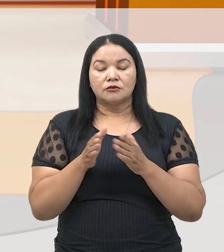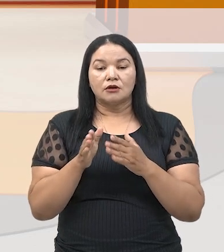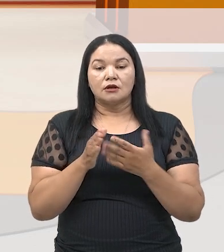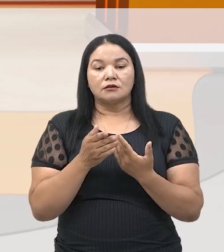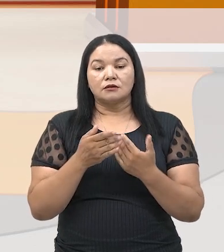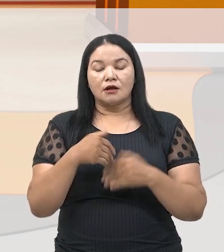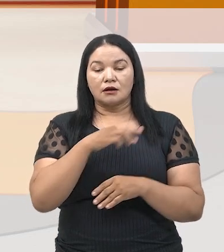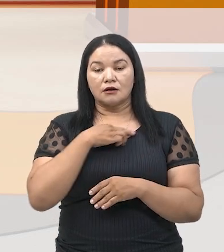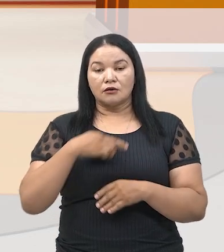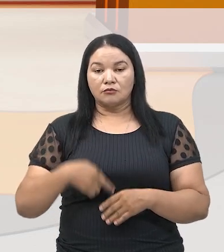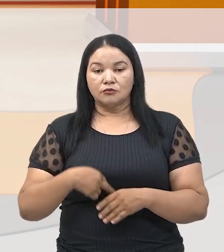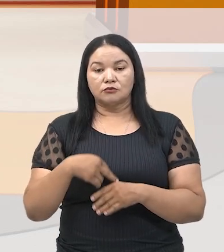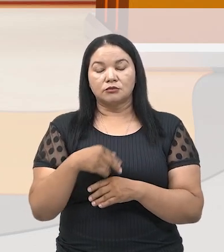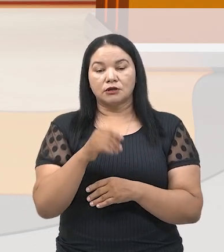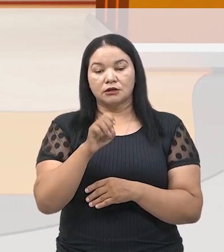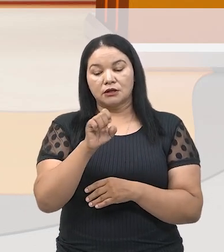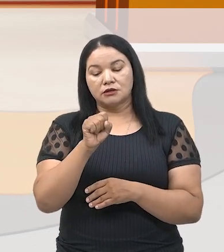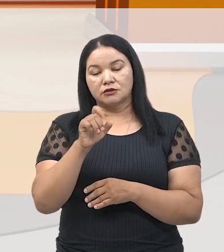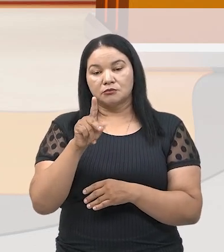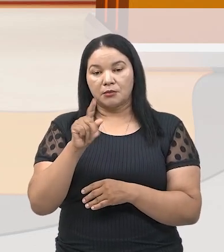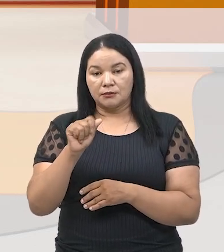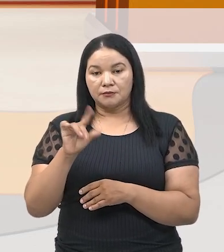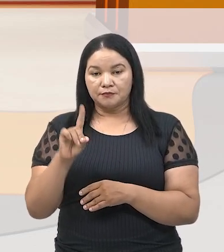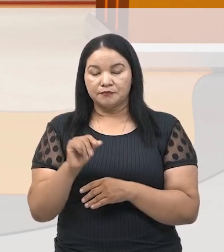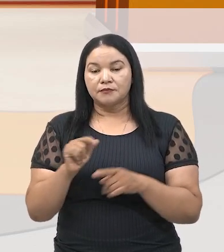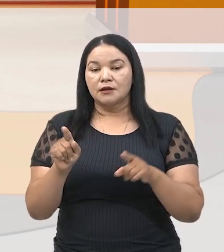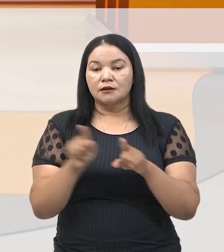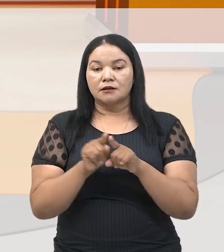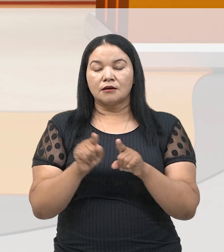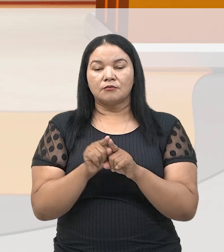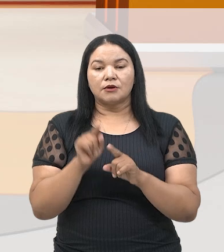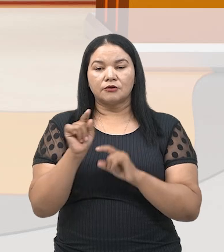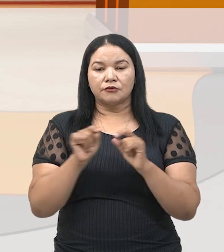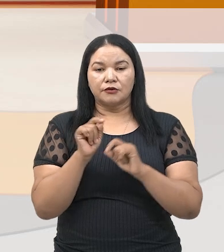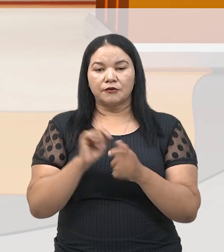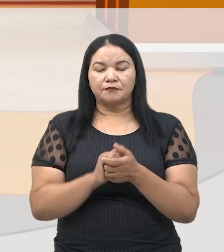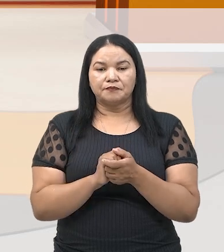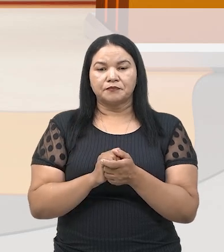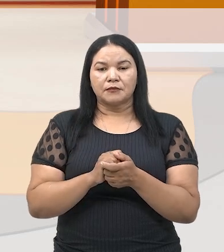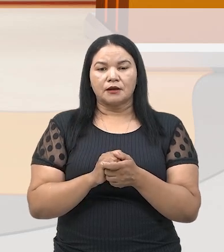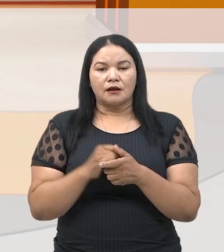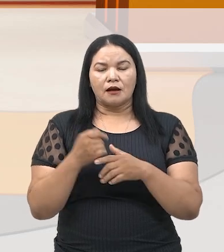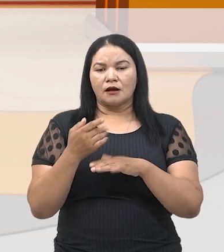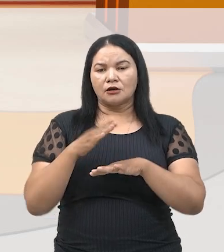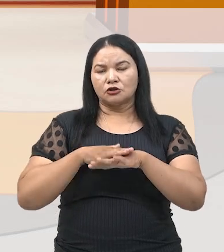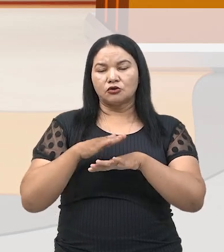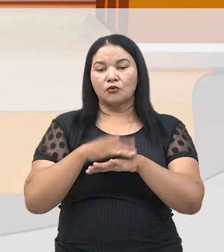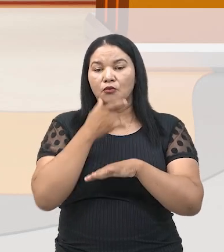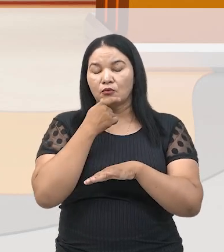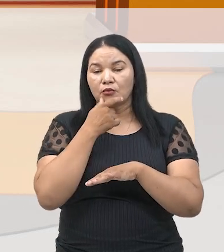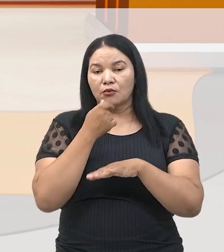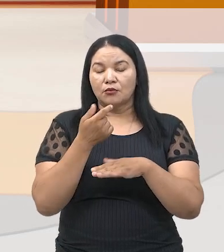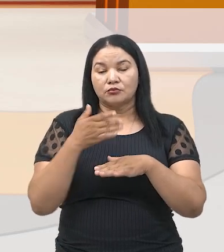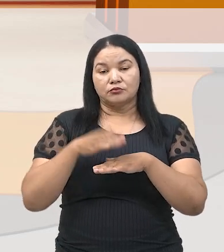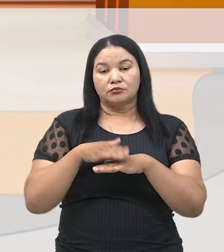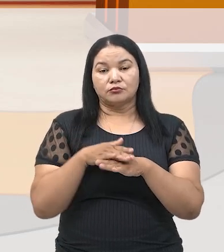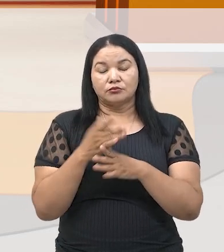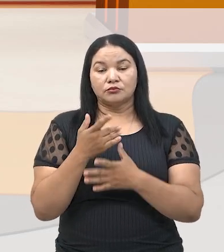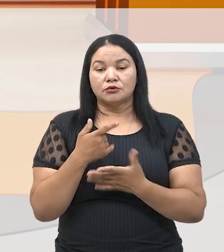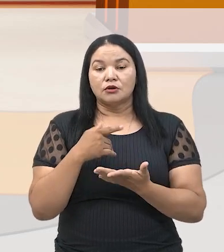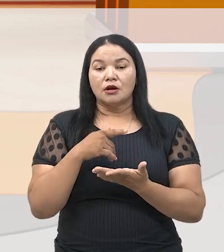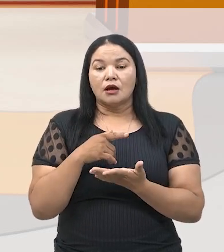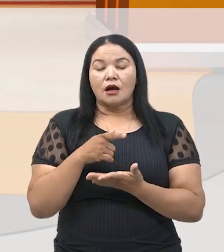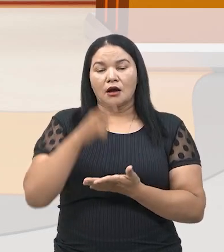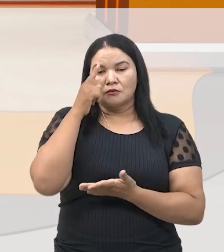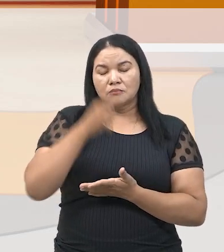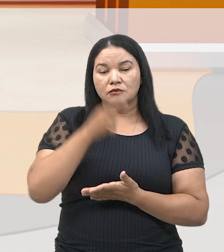E lembrem que, por conta dessa questão autoritária tomada aí por Floriano Peixoto, ele ficou conhecido